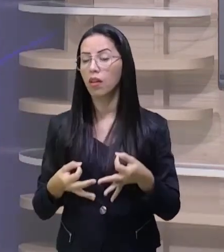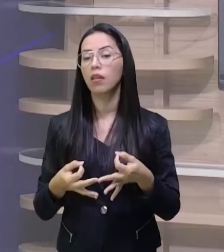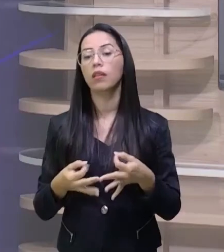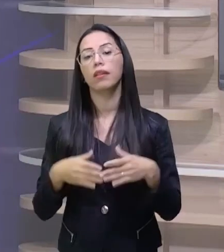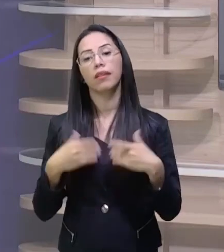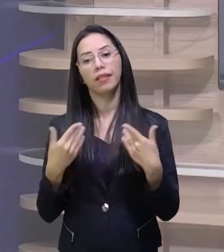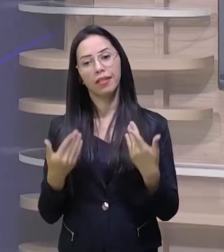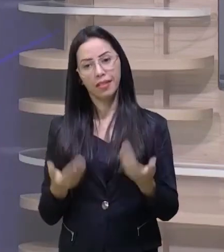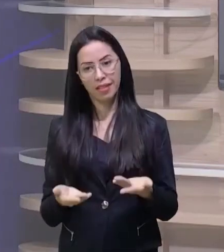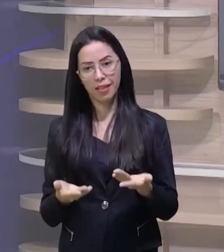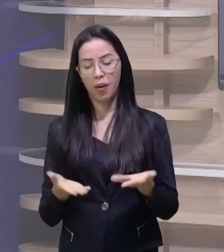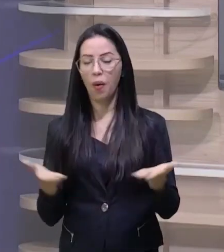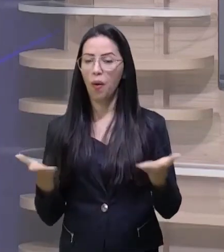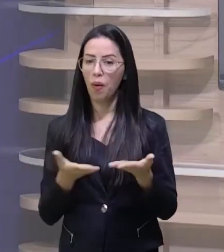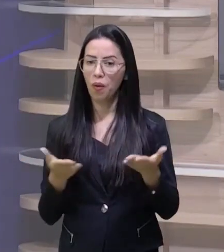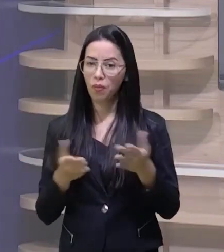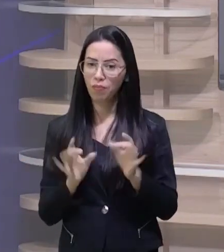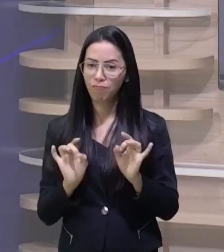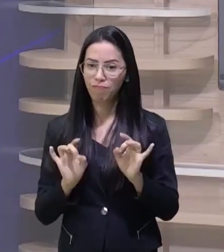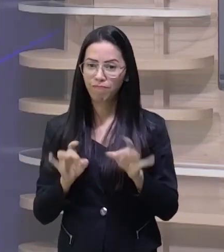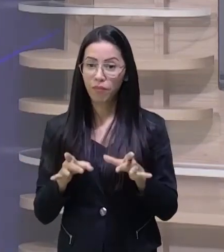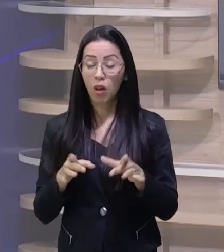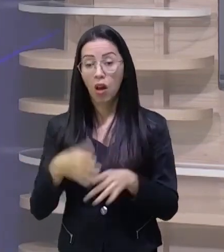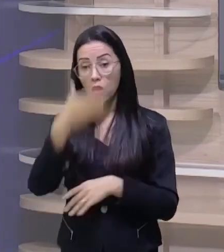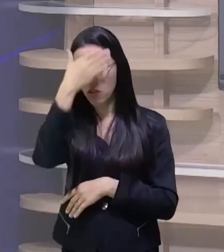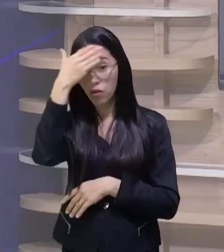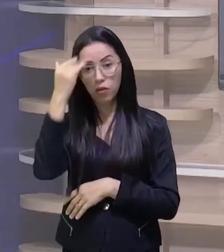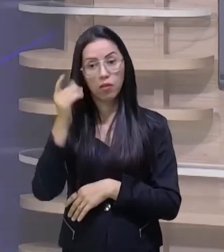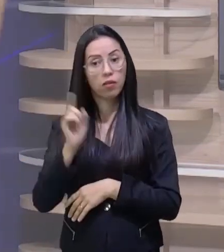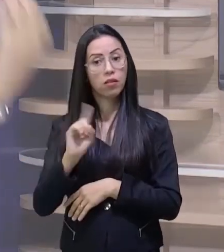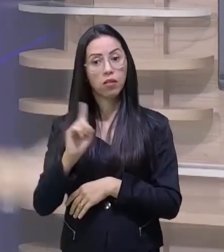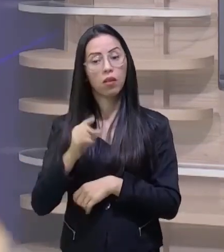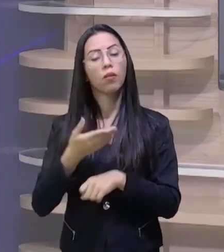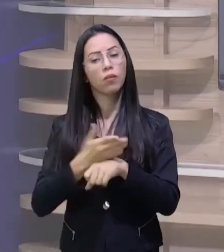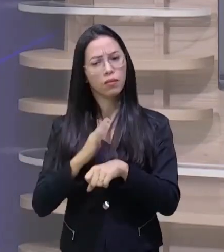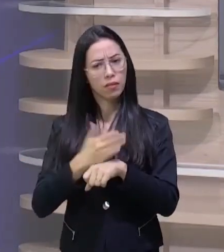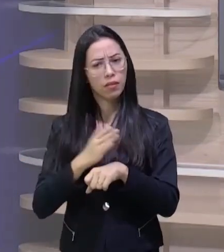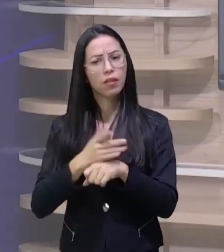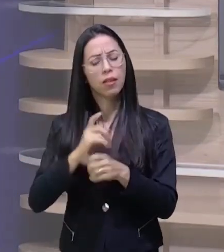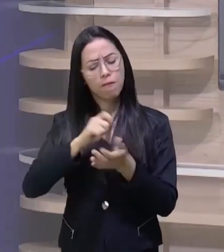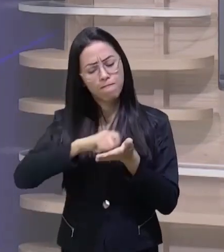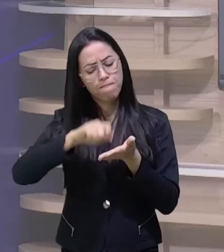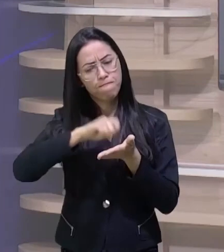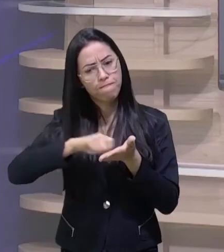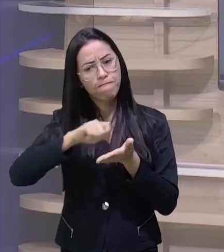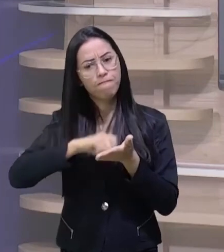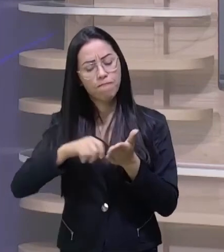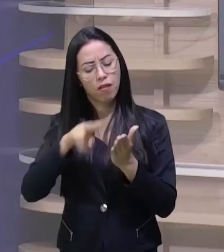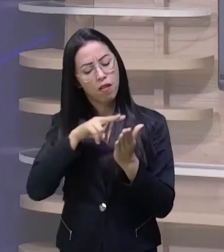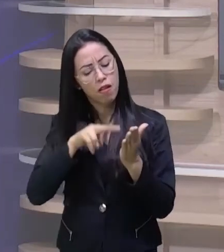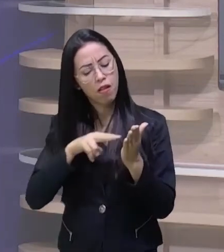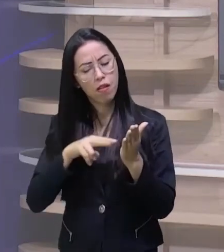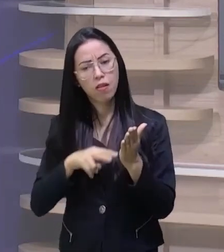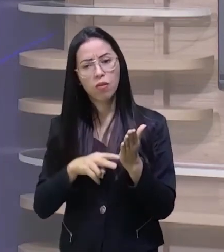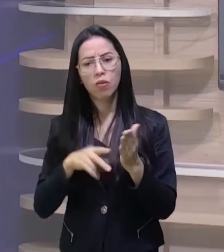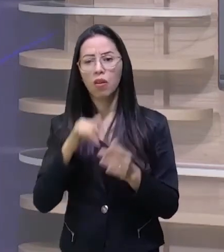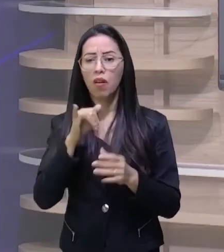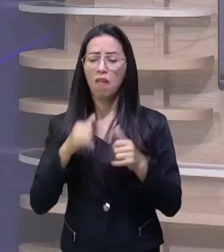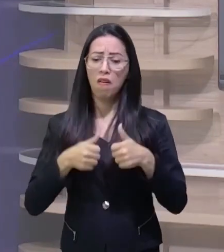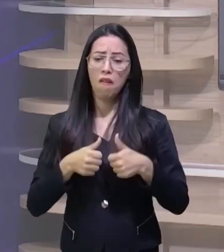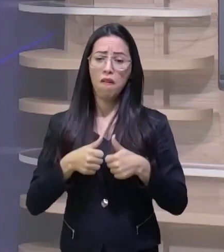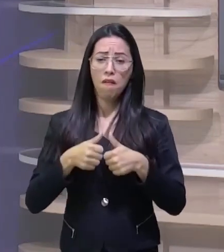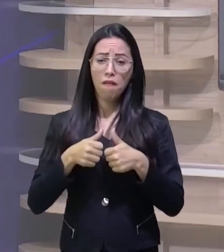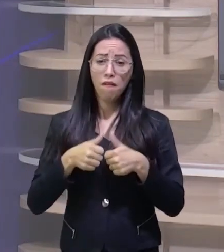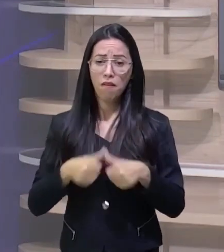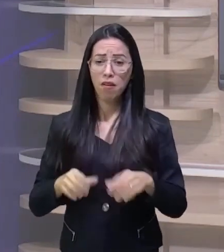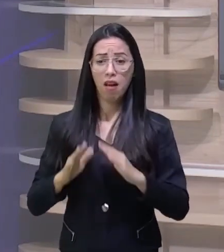por hoje é só. Não esqueçam, pratique leitura, pratique escrita, mas pratique. Não fique aí em casa sem fazer nada.